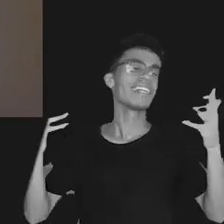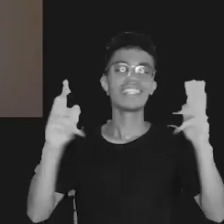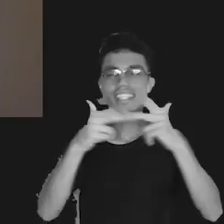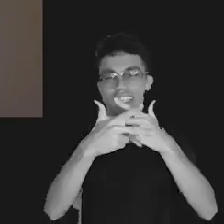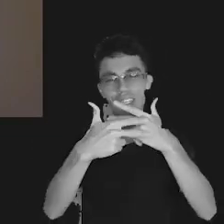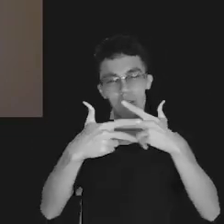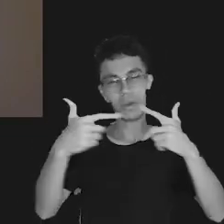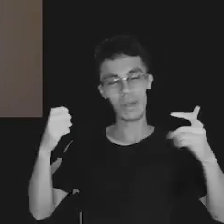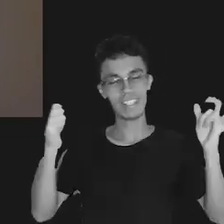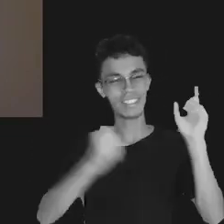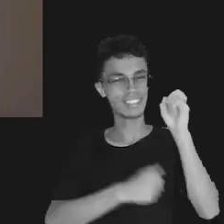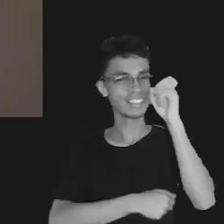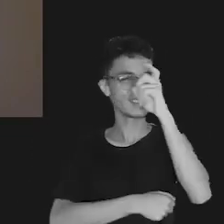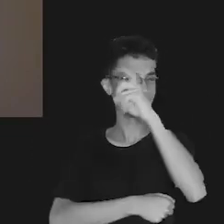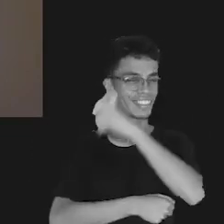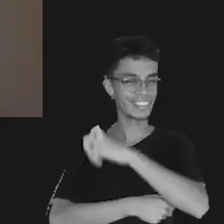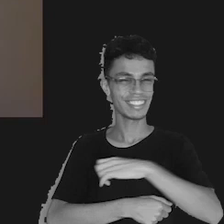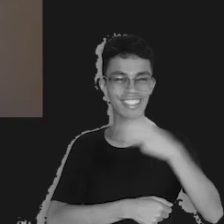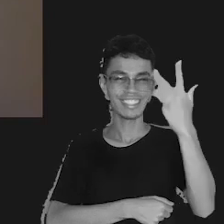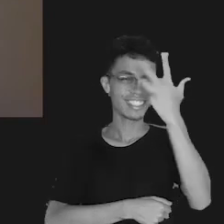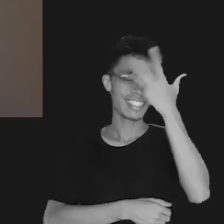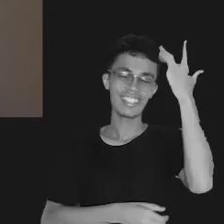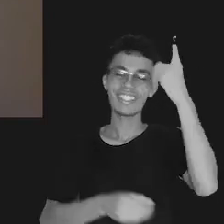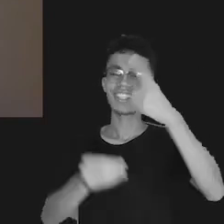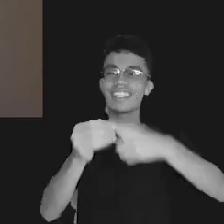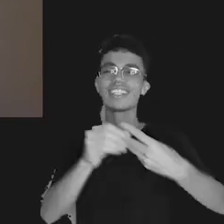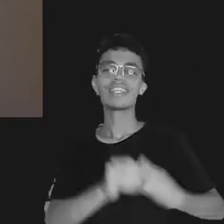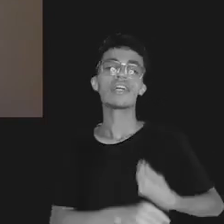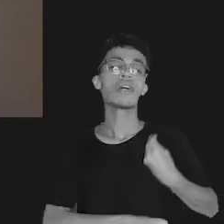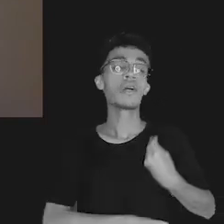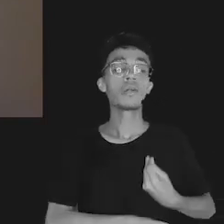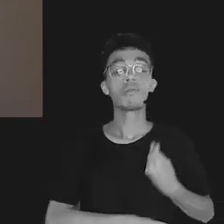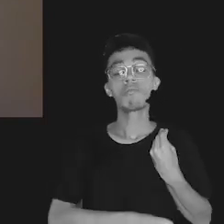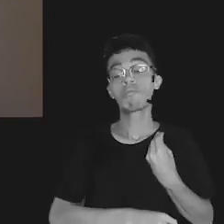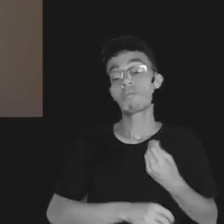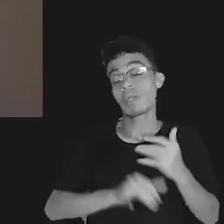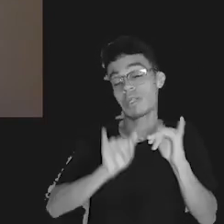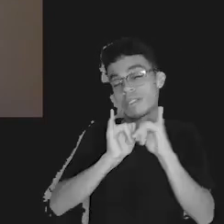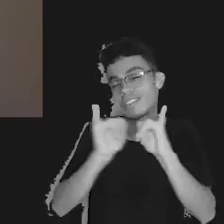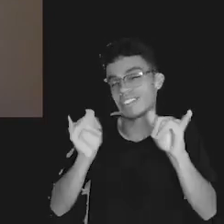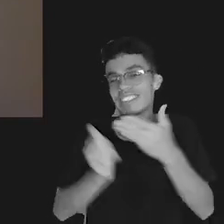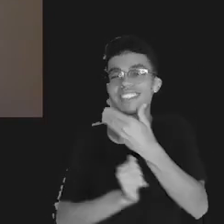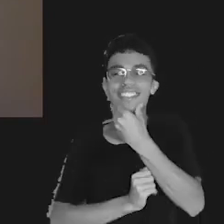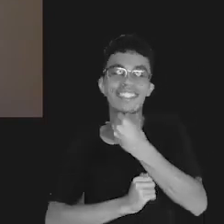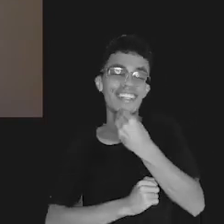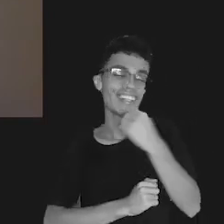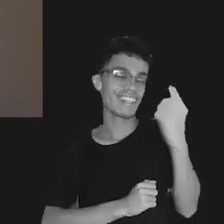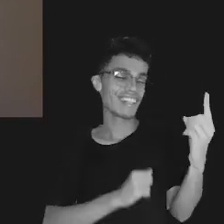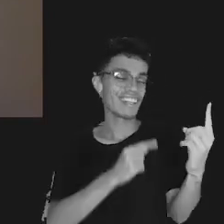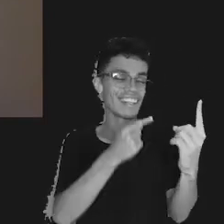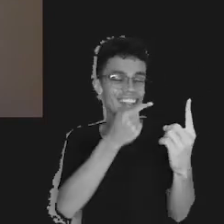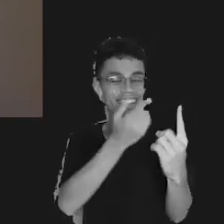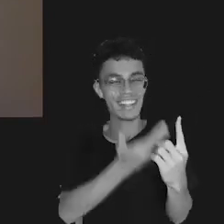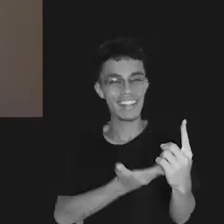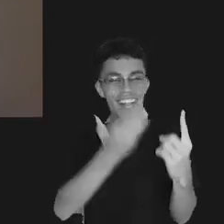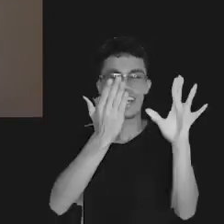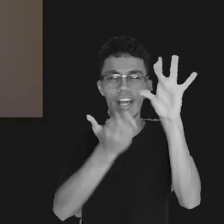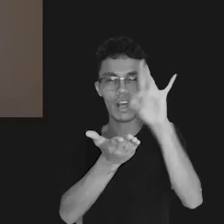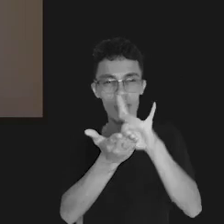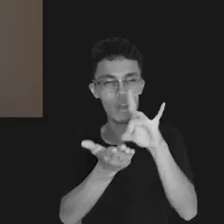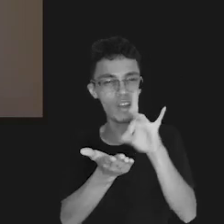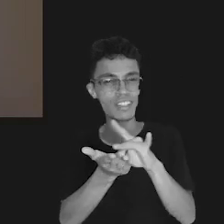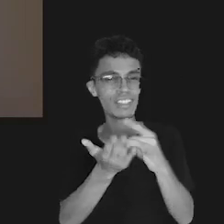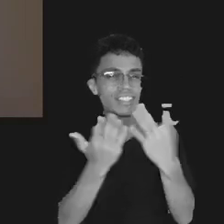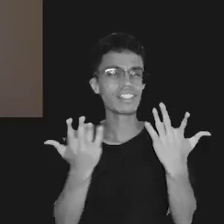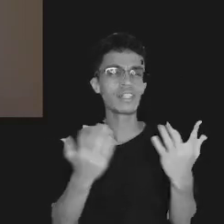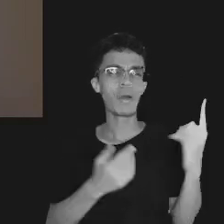Coisa complicada são os da cidade, os que vêm dizer se o homem que a gente vê é de verdade ou não. É